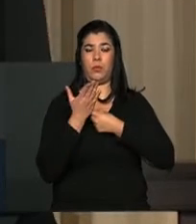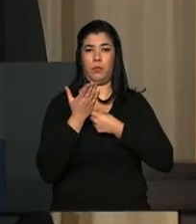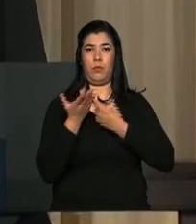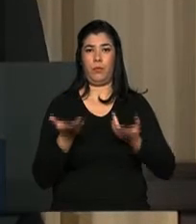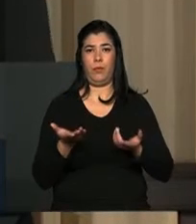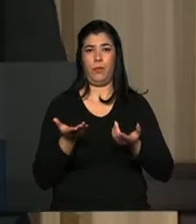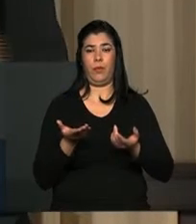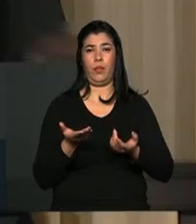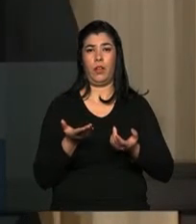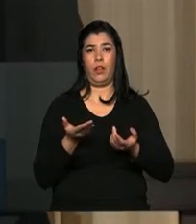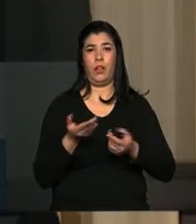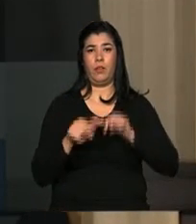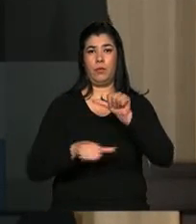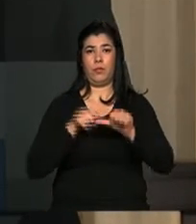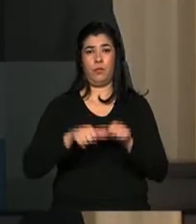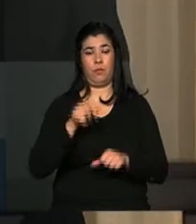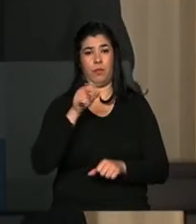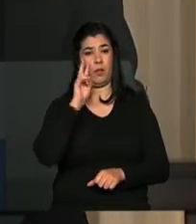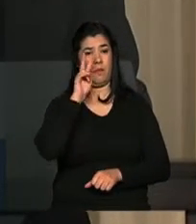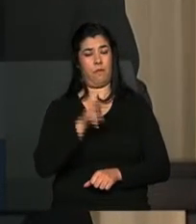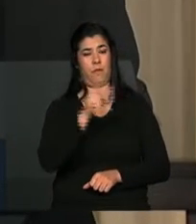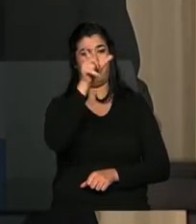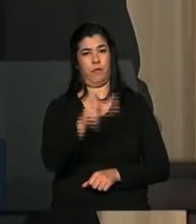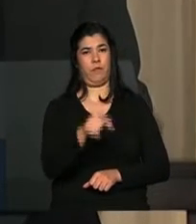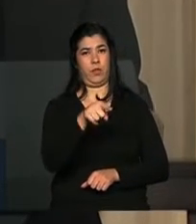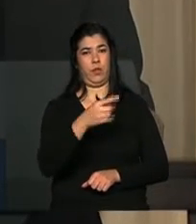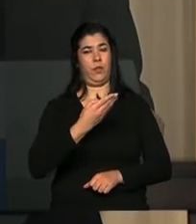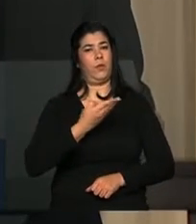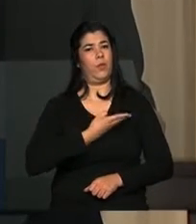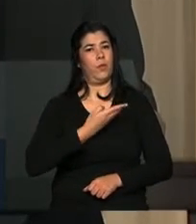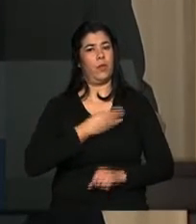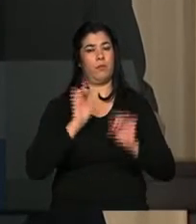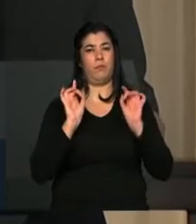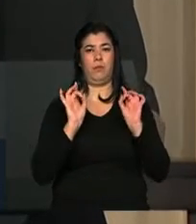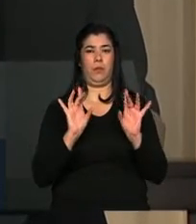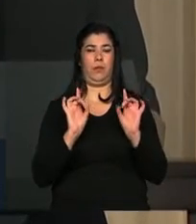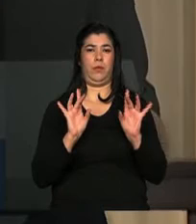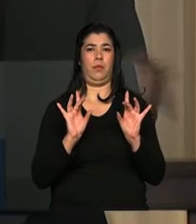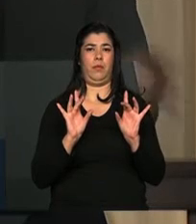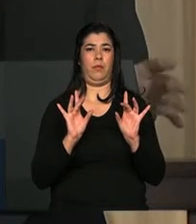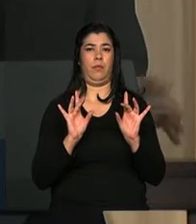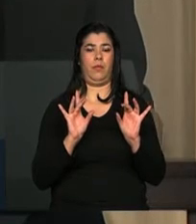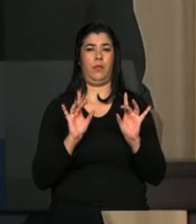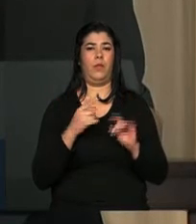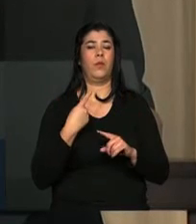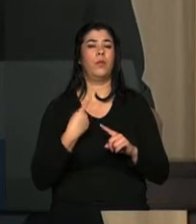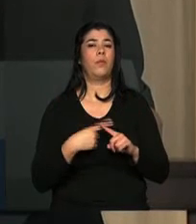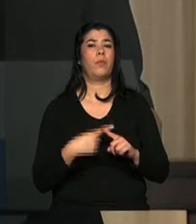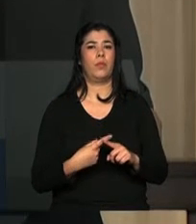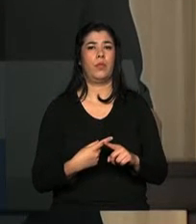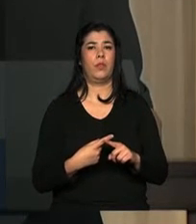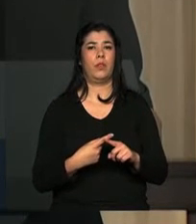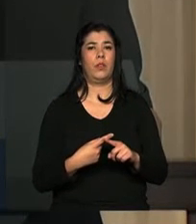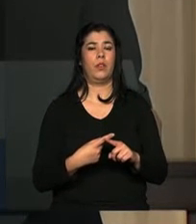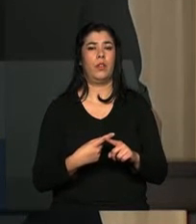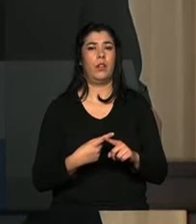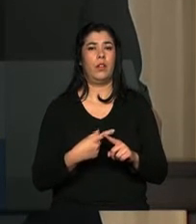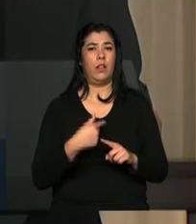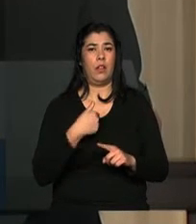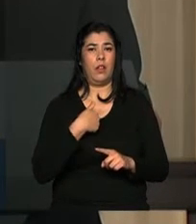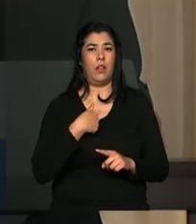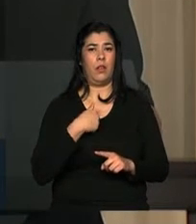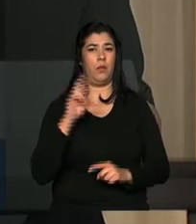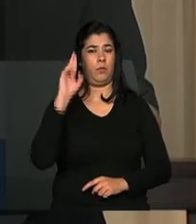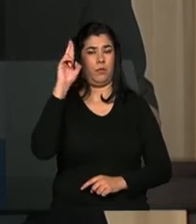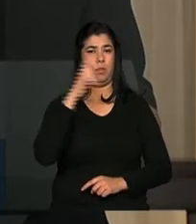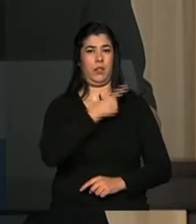senhor vice-presidente um amigo muito especial para mim, presidente da República,